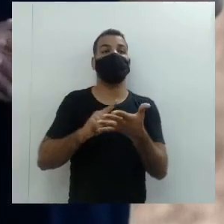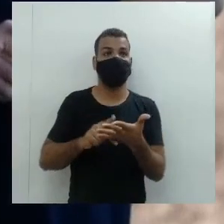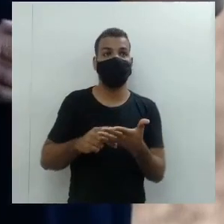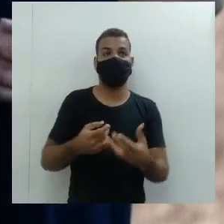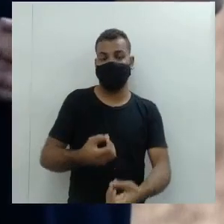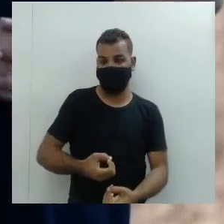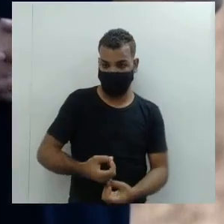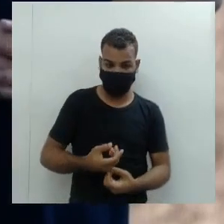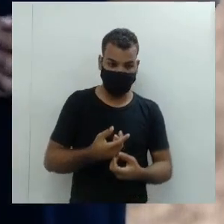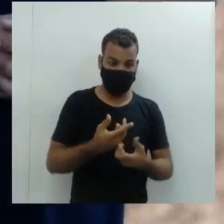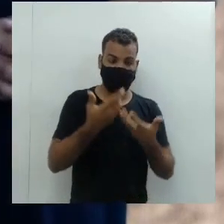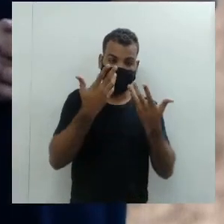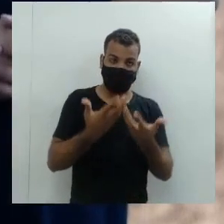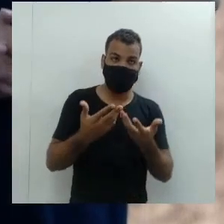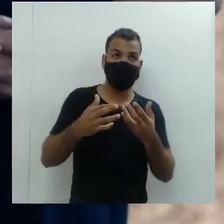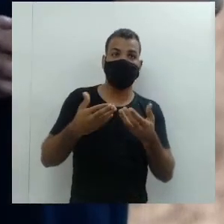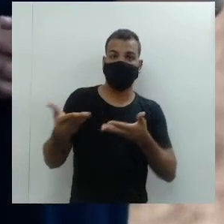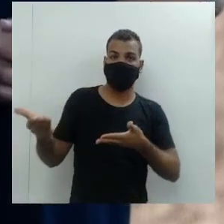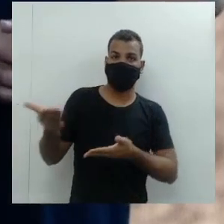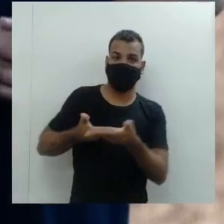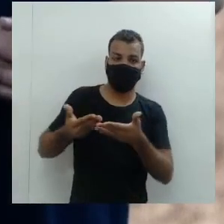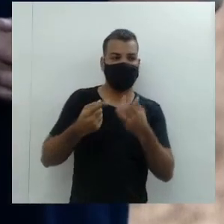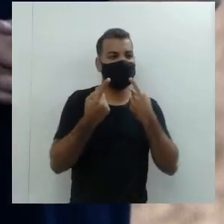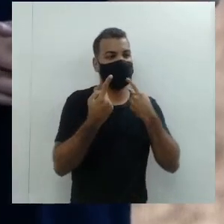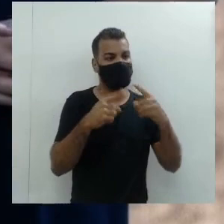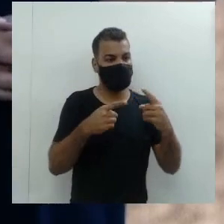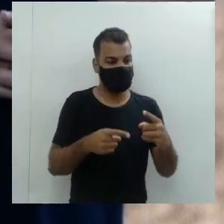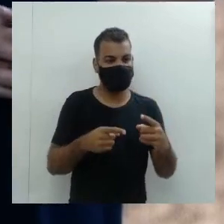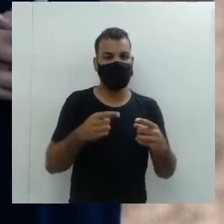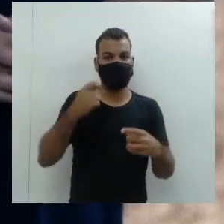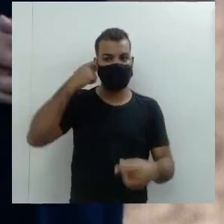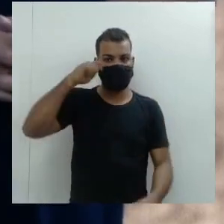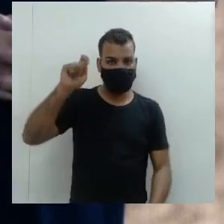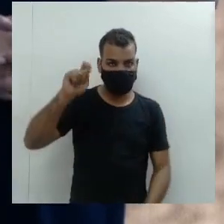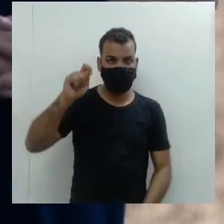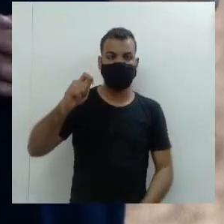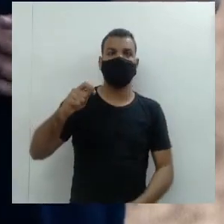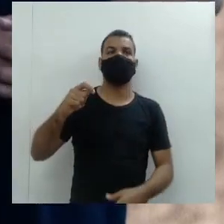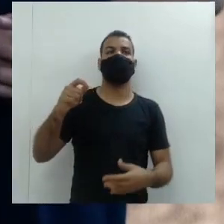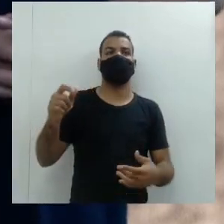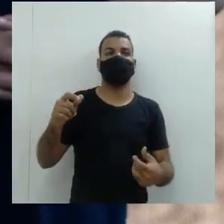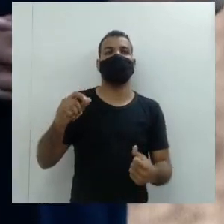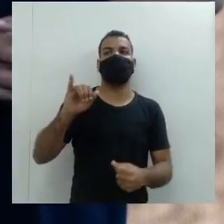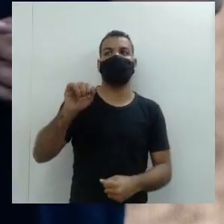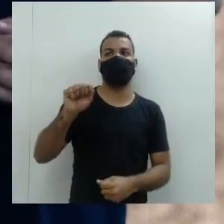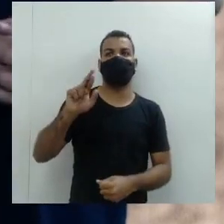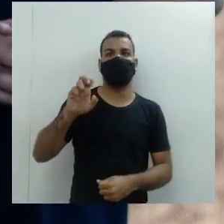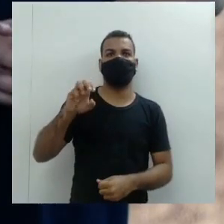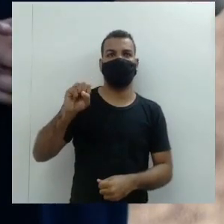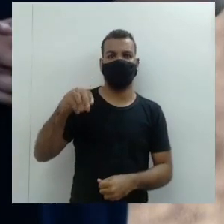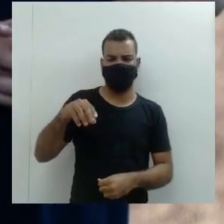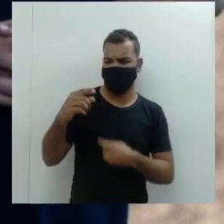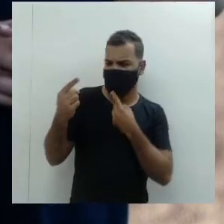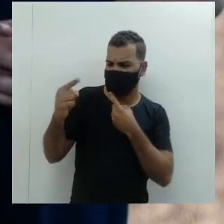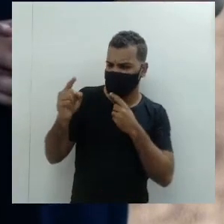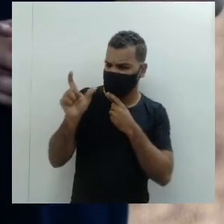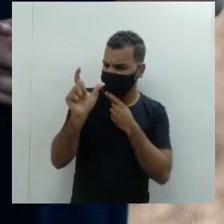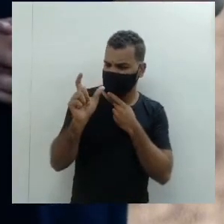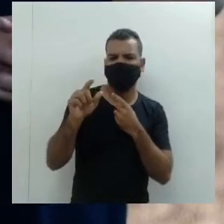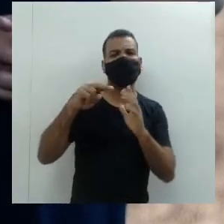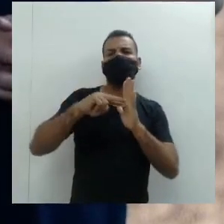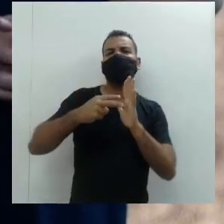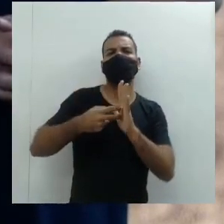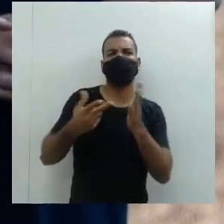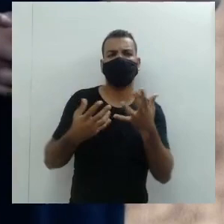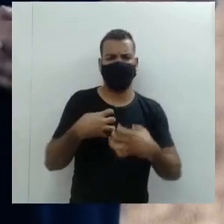do poema. Então, essa relação crítica, autor e obra. Jamerson, a palavra crítica sempre leva esse